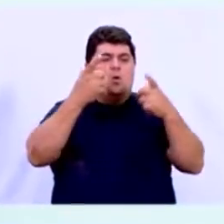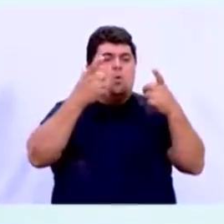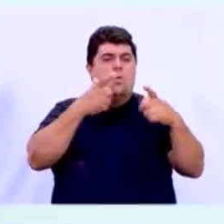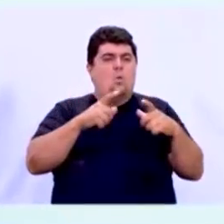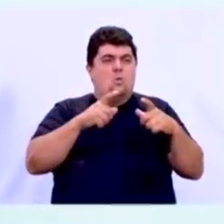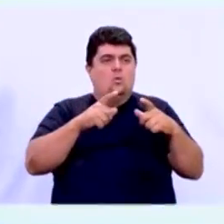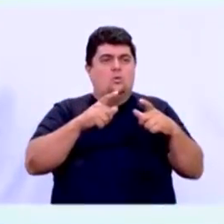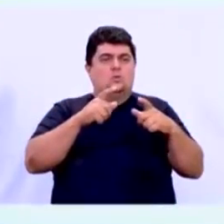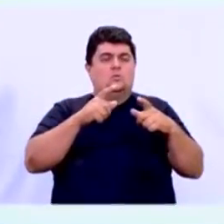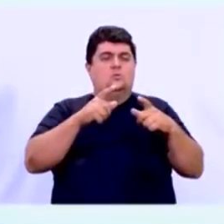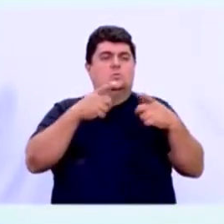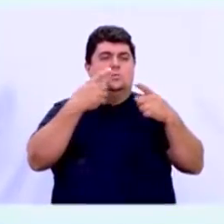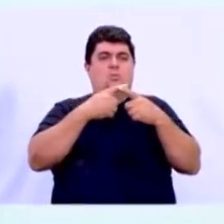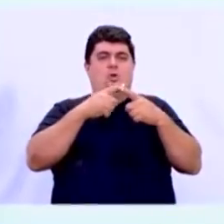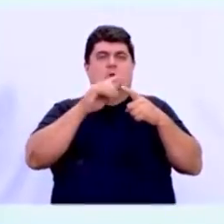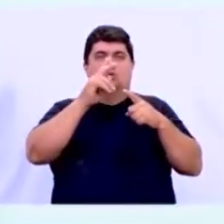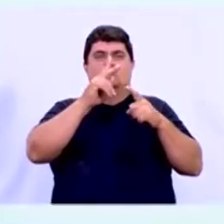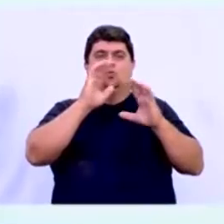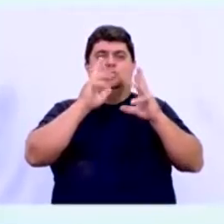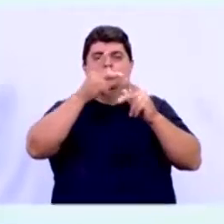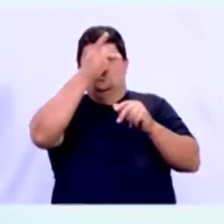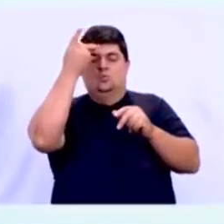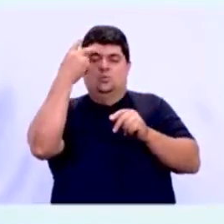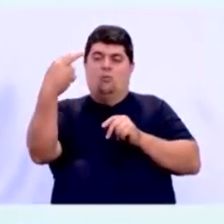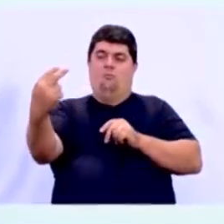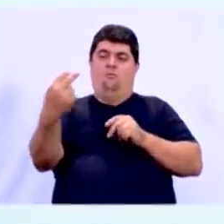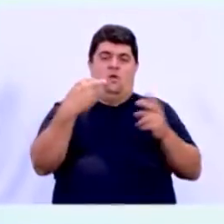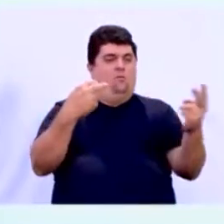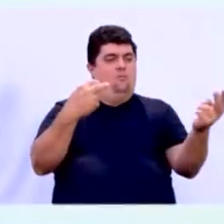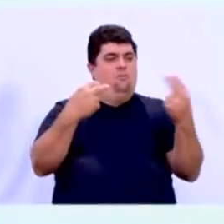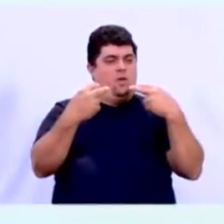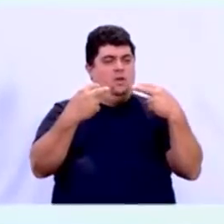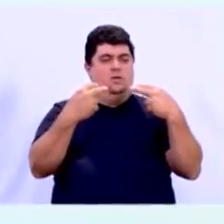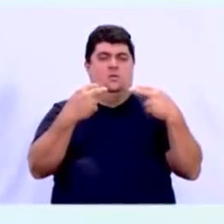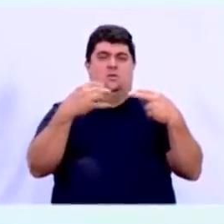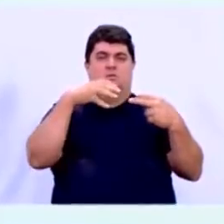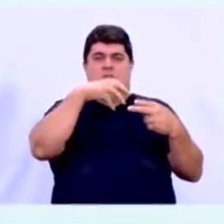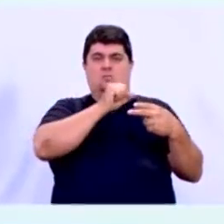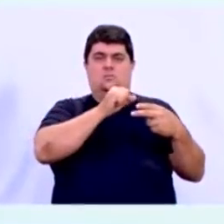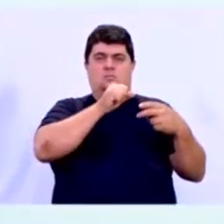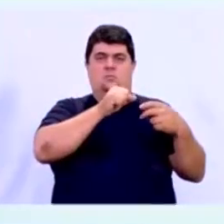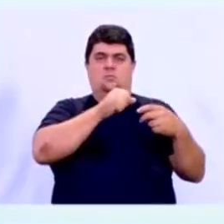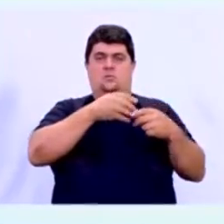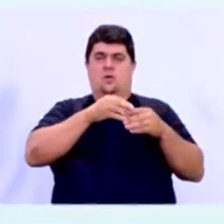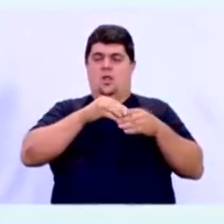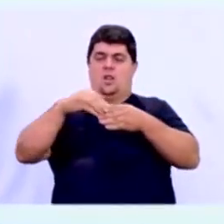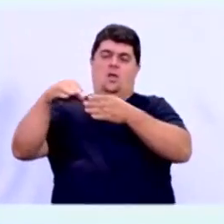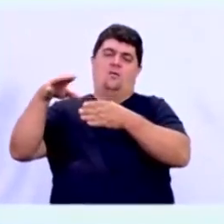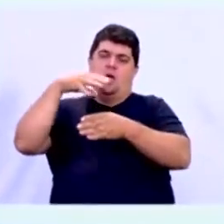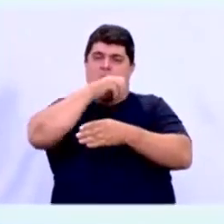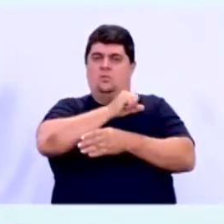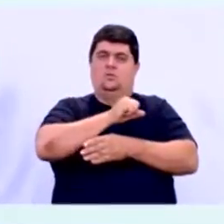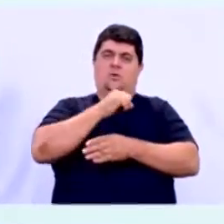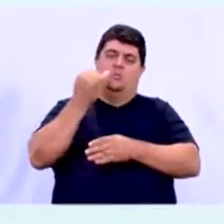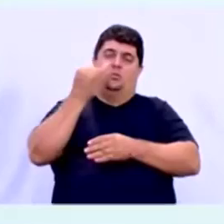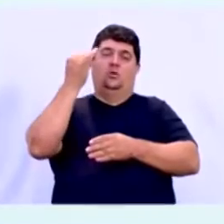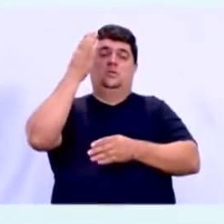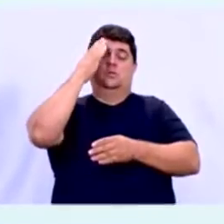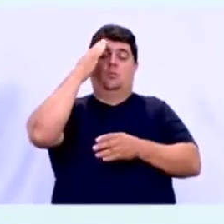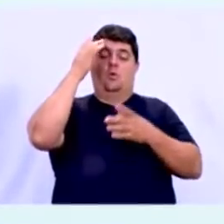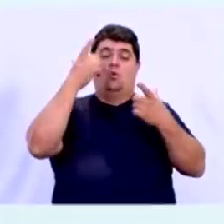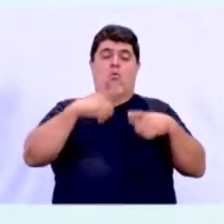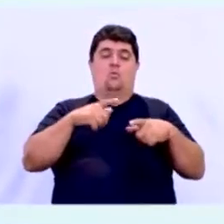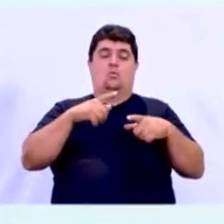né? Que ele conseguisse atender aquelas pessoas que estavam com pressa, né? Que passavam, só pegava e levava para casa. Então, isso é importante, porque